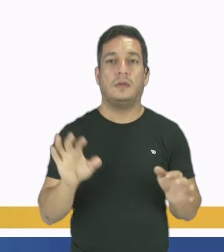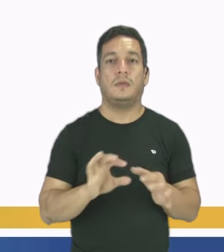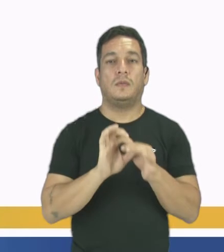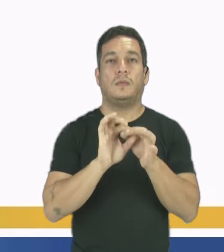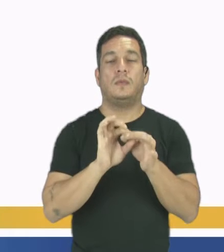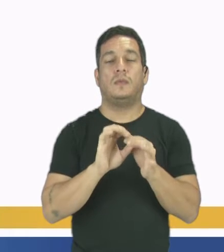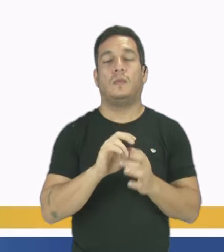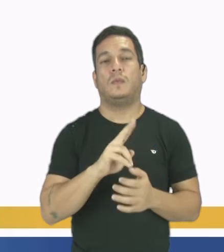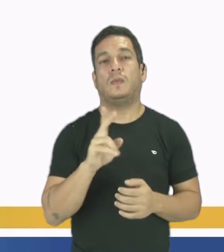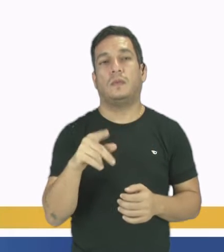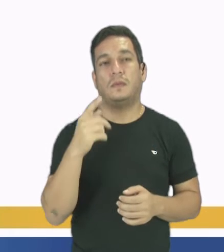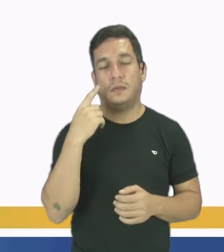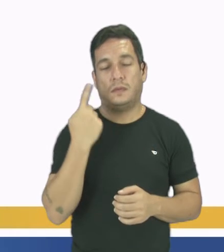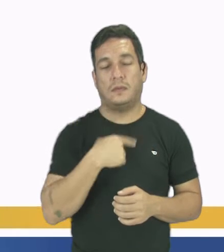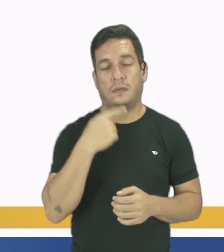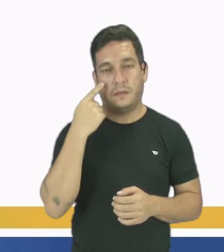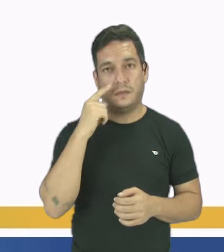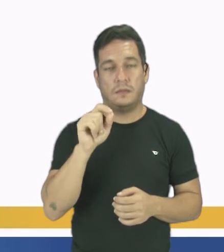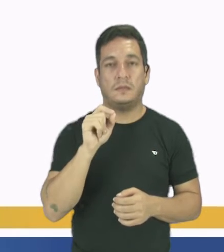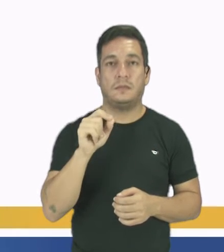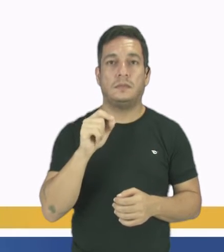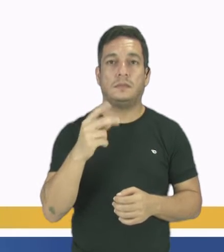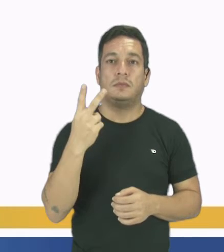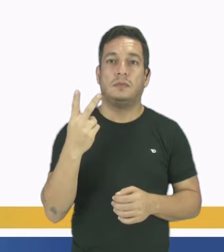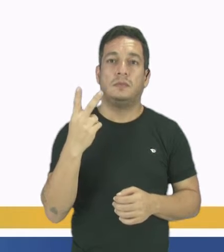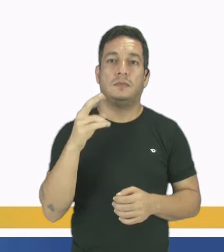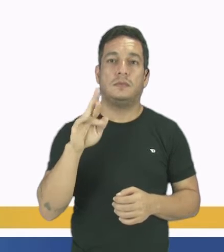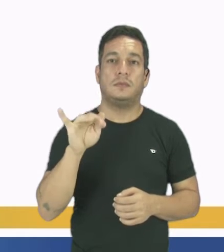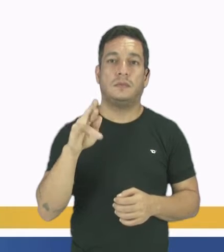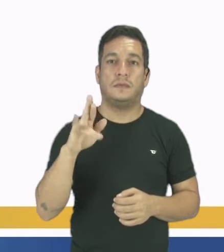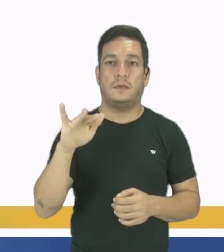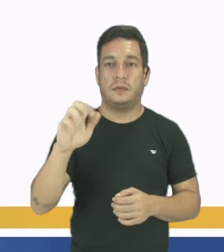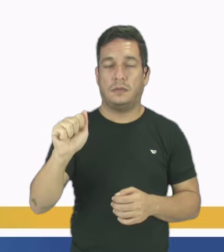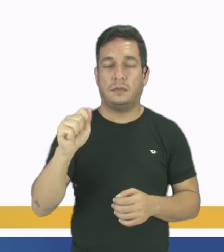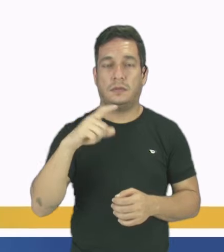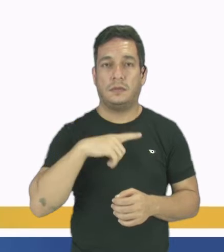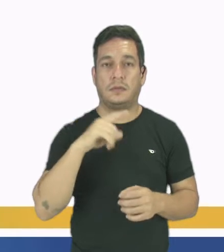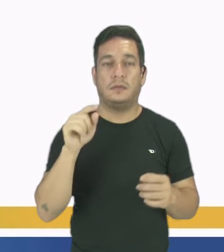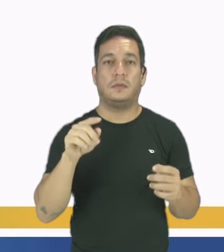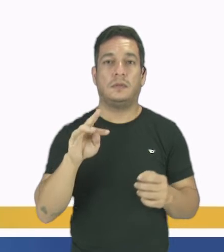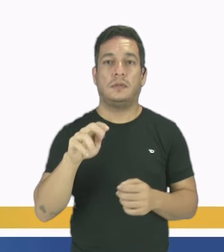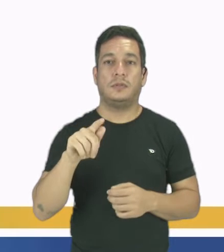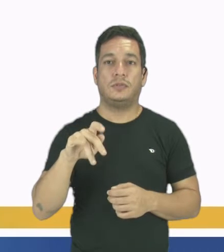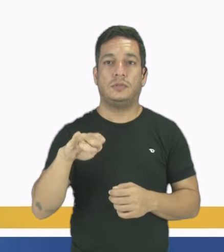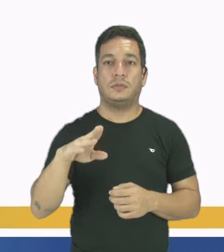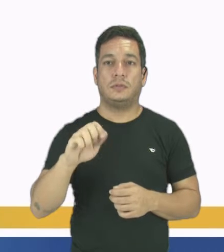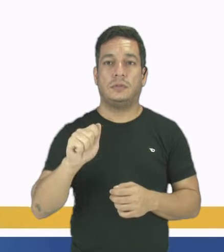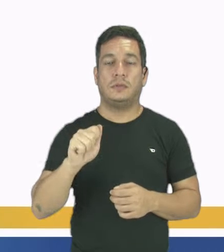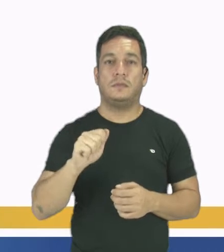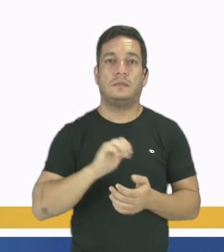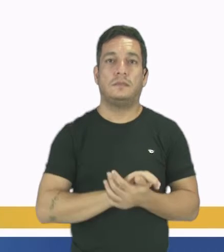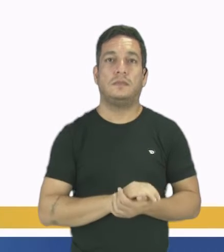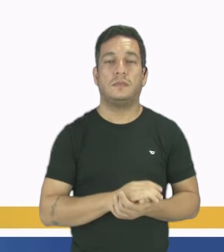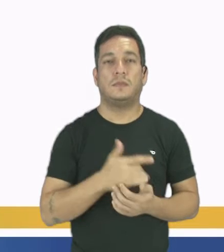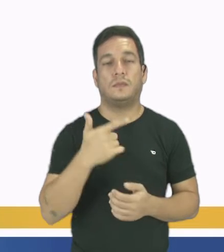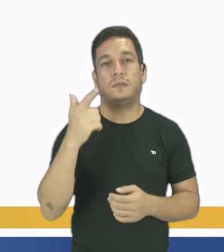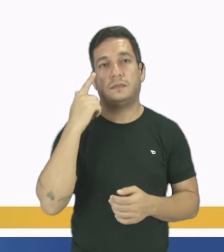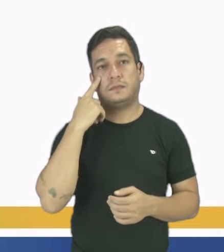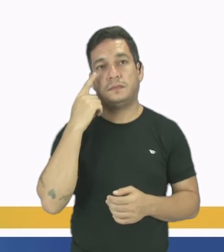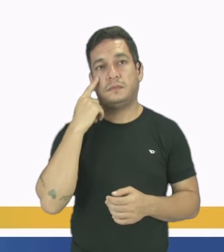unem, ou que nós vemos aí quando duas circunferências elas se tangenciam. Uma outra forma